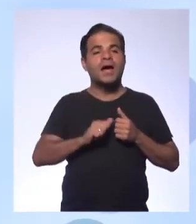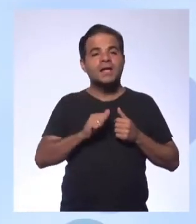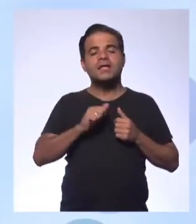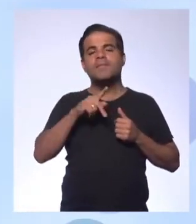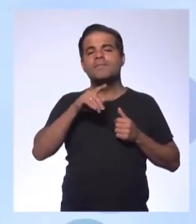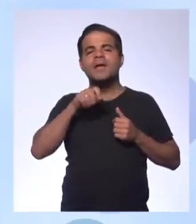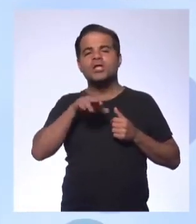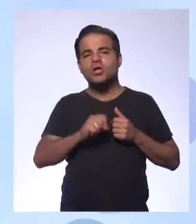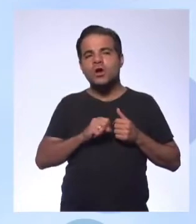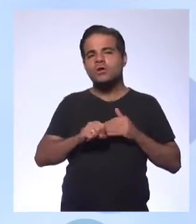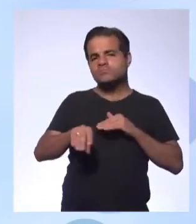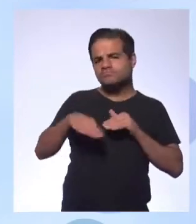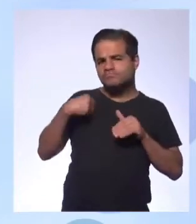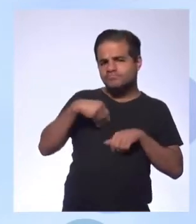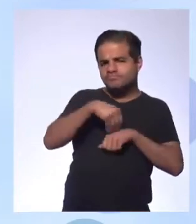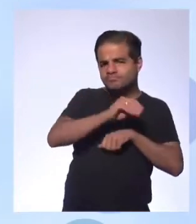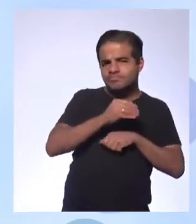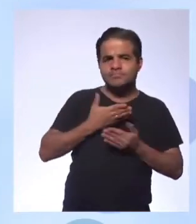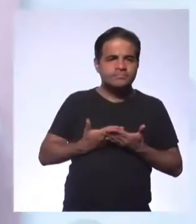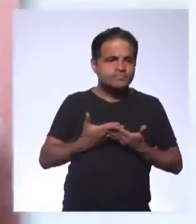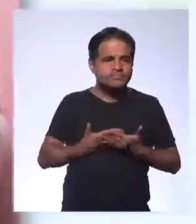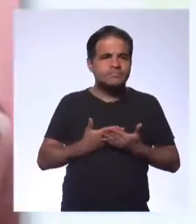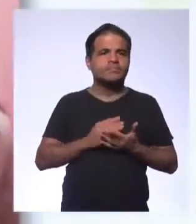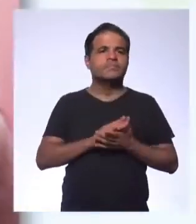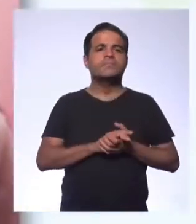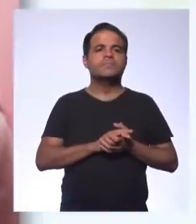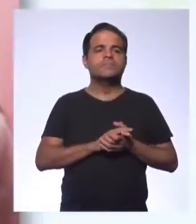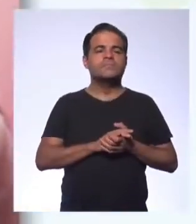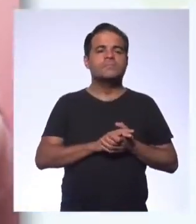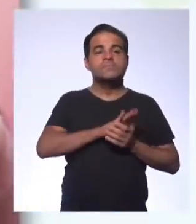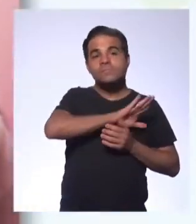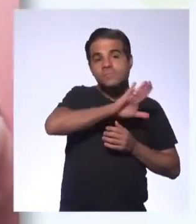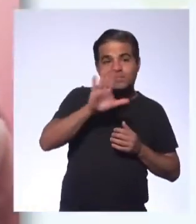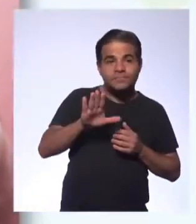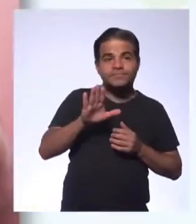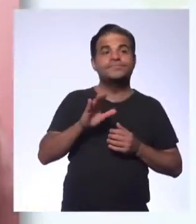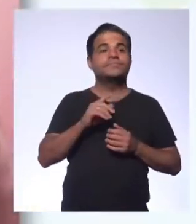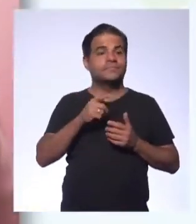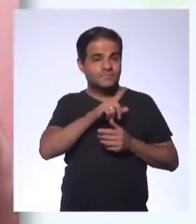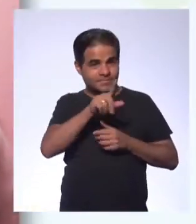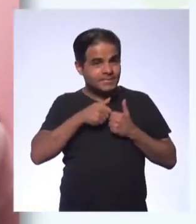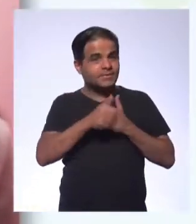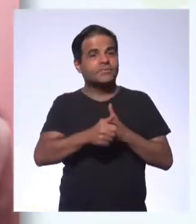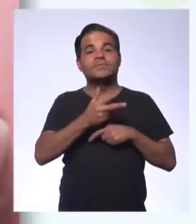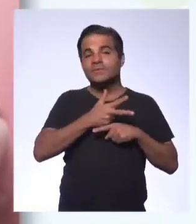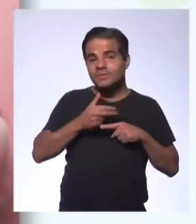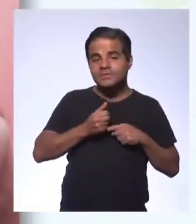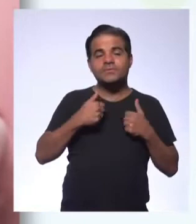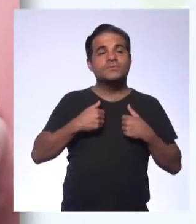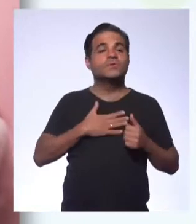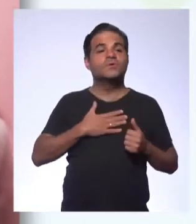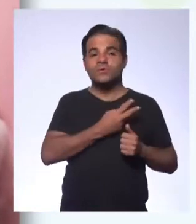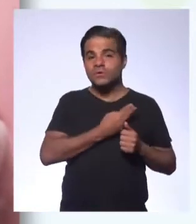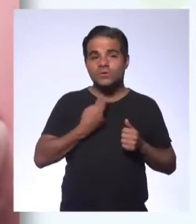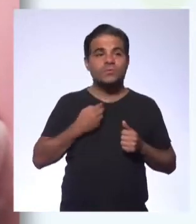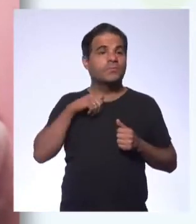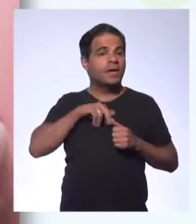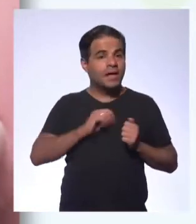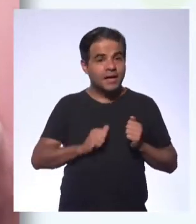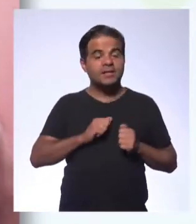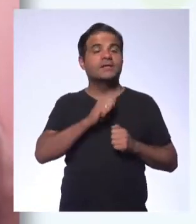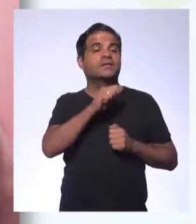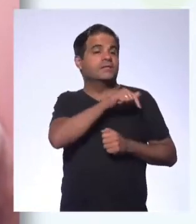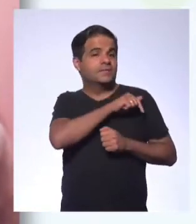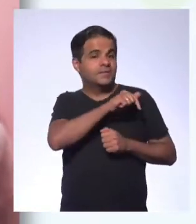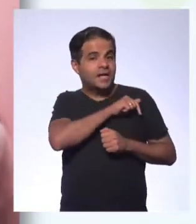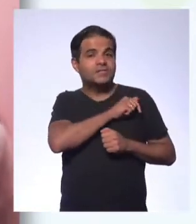dar uma aula. Na tela. Oi, alunos que estão acompanhando o CMSP. Meu nome é Marina, eu sou aluna do